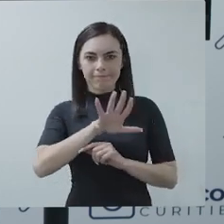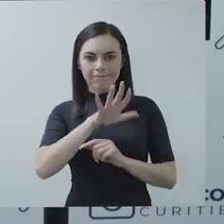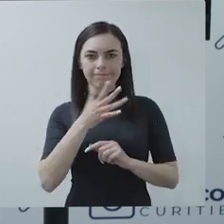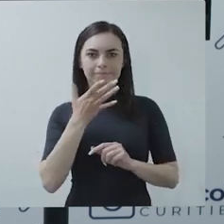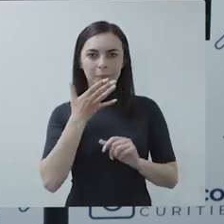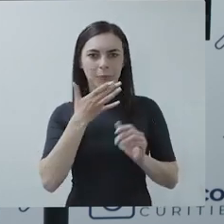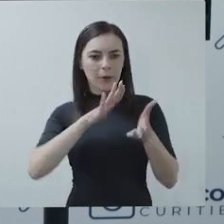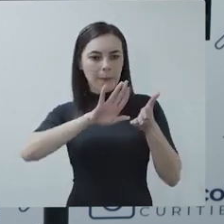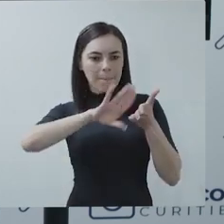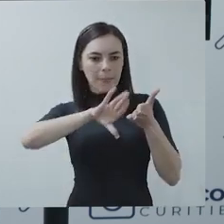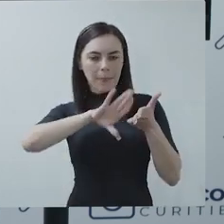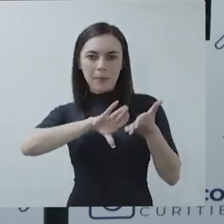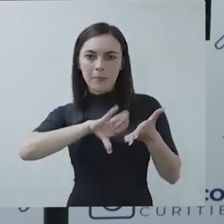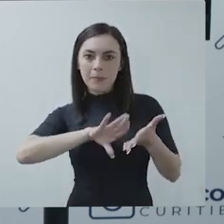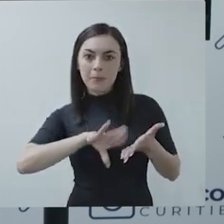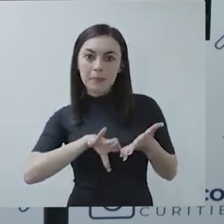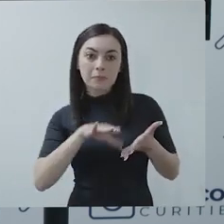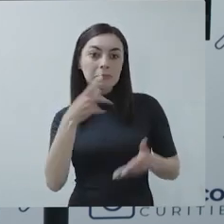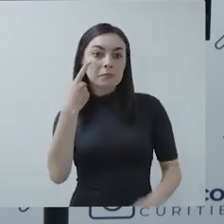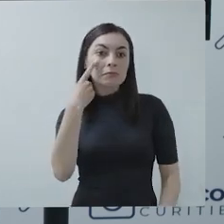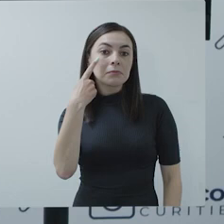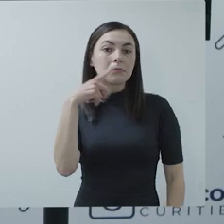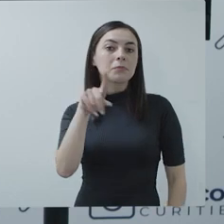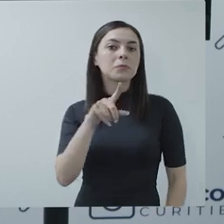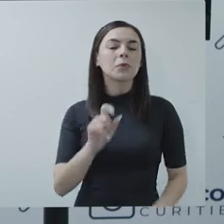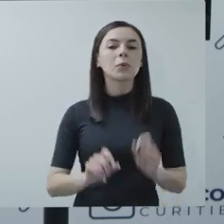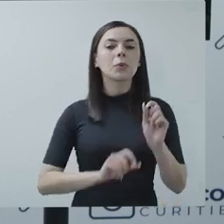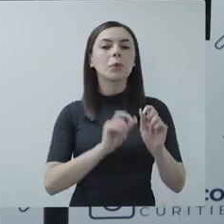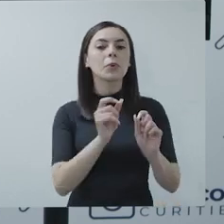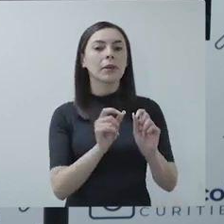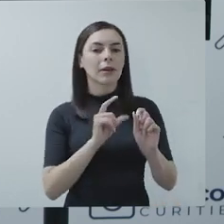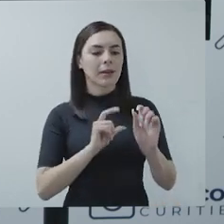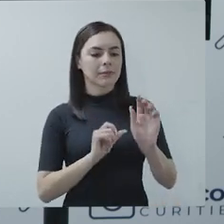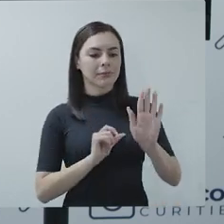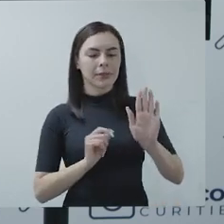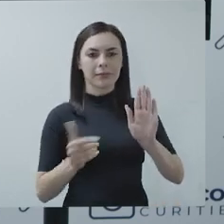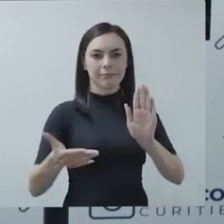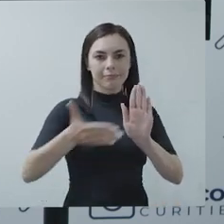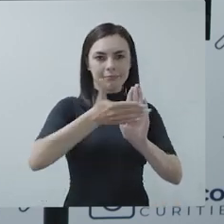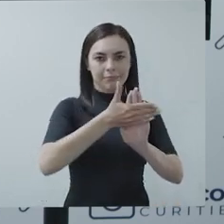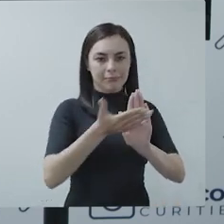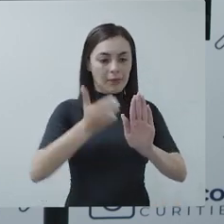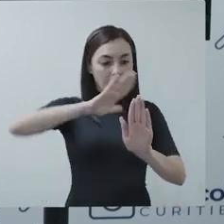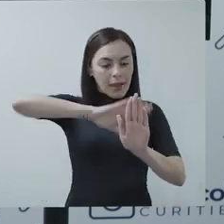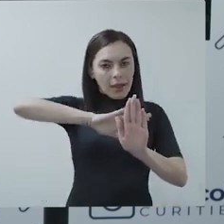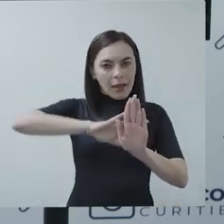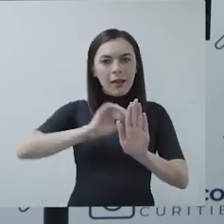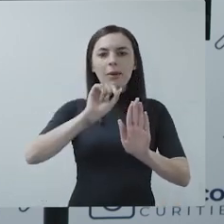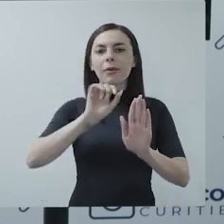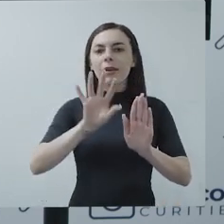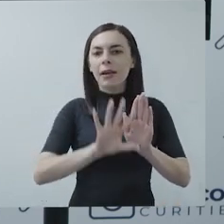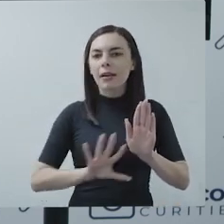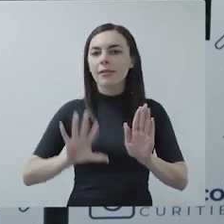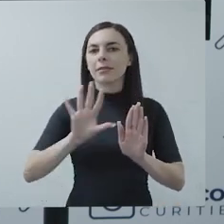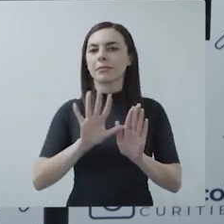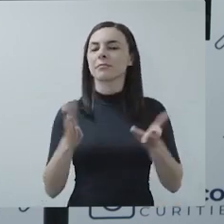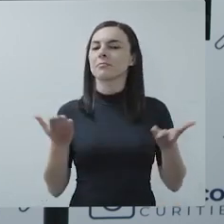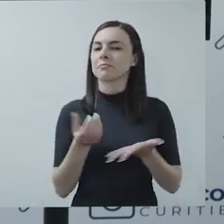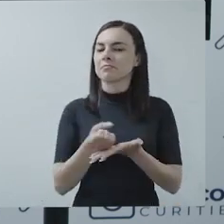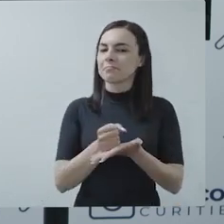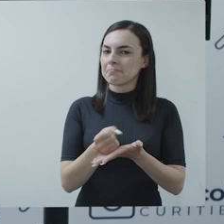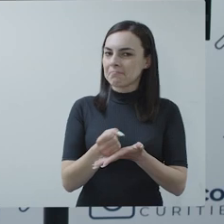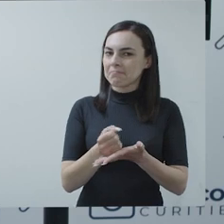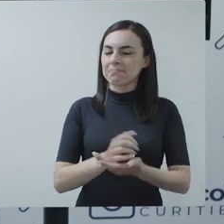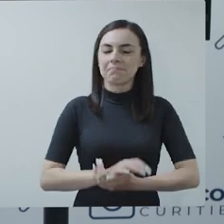para a gente tentar descobrir o que tem atrás, qual a imagem que está aqui atrás, que é o nosso jogo de